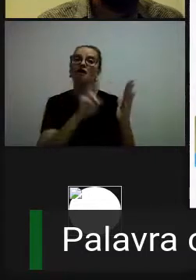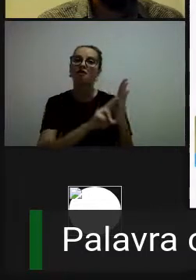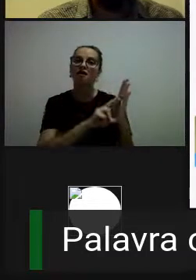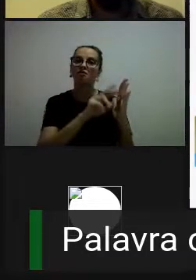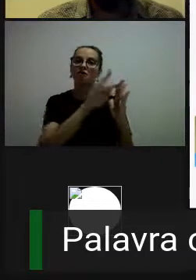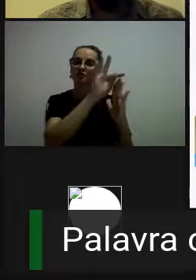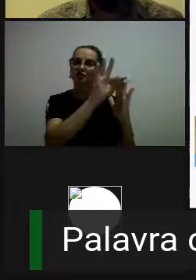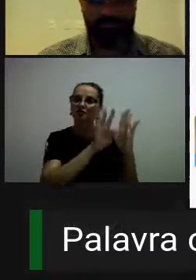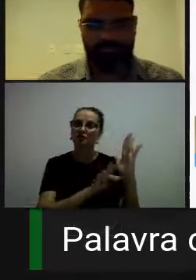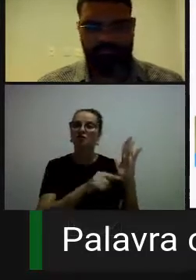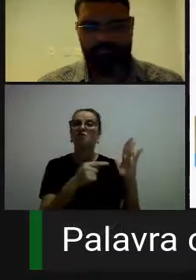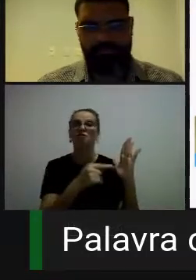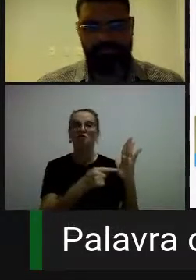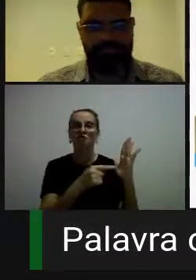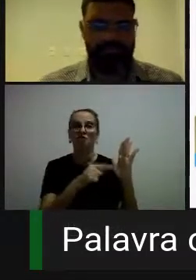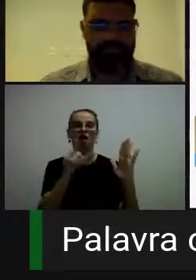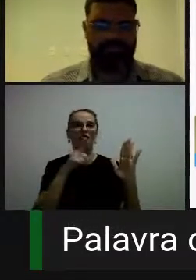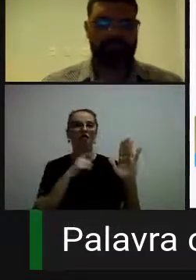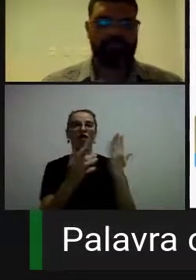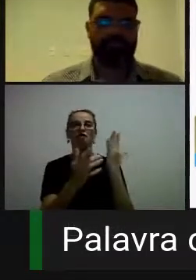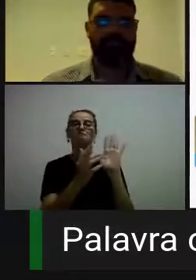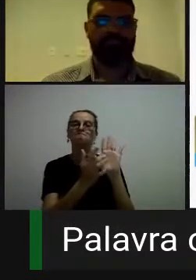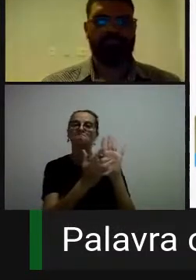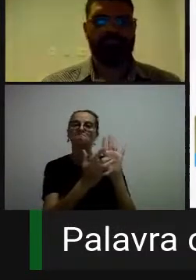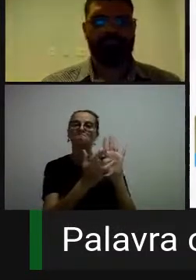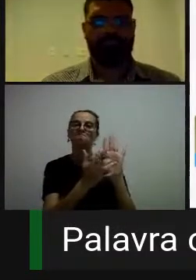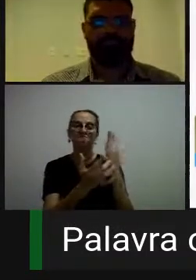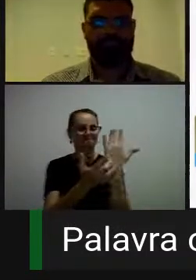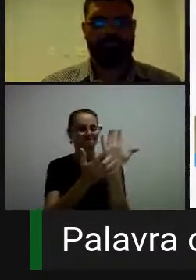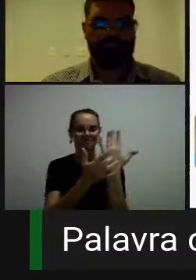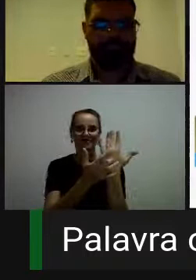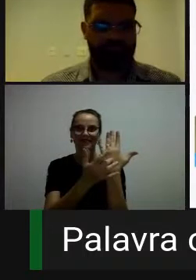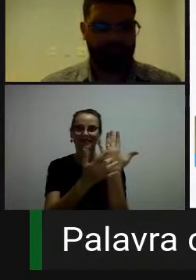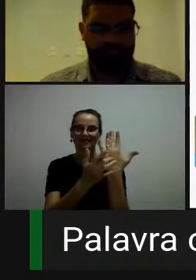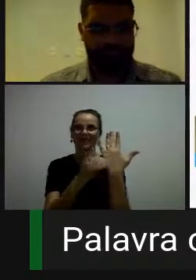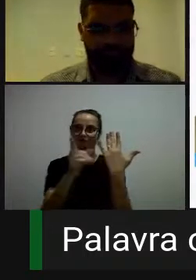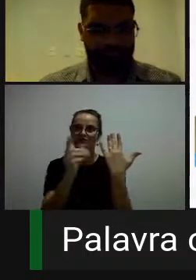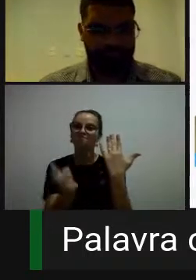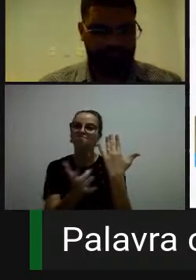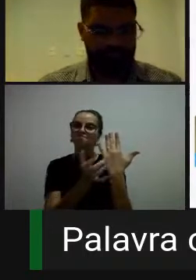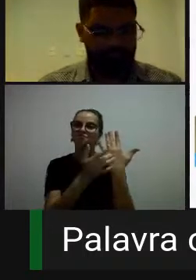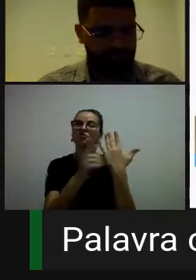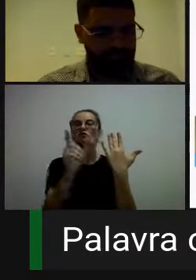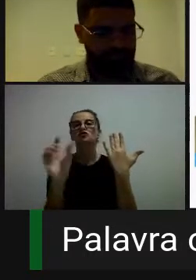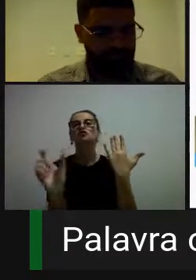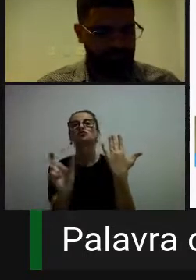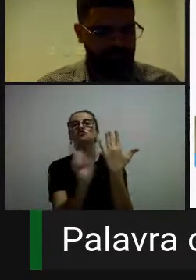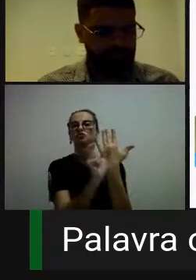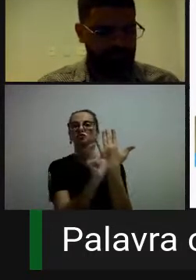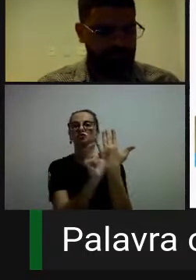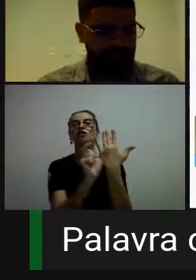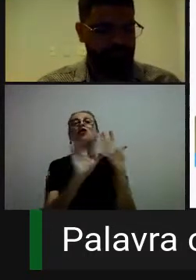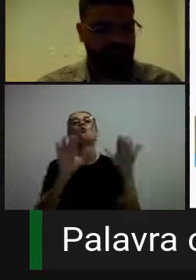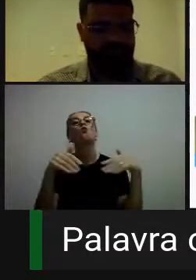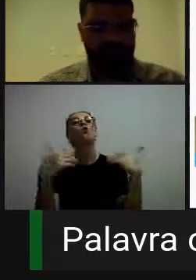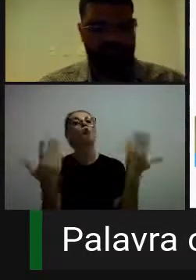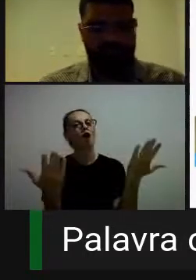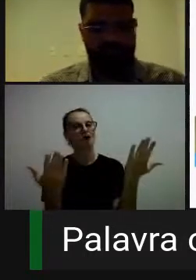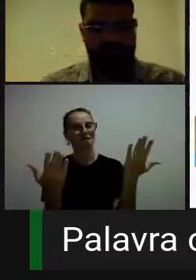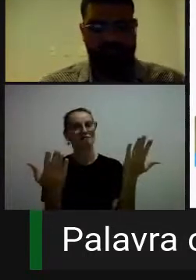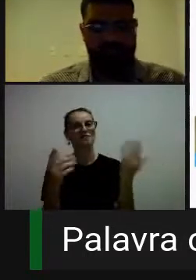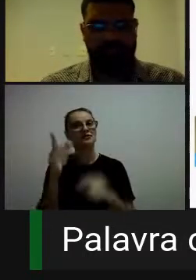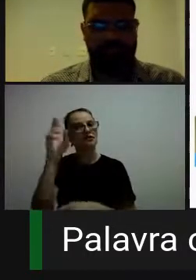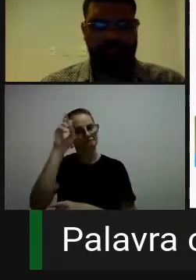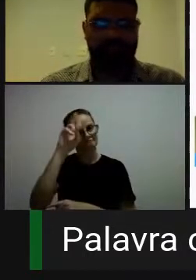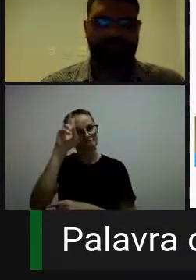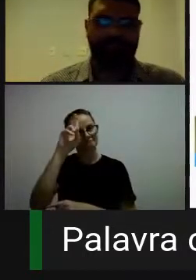o link no chat, prestem atenção, preencham tudo corretamente, tanto seus dados quanto a palavra-chave. E lembre-se, o